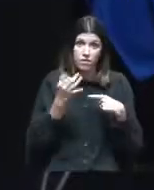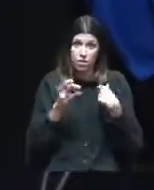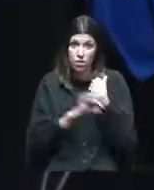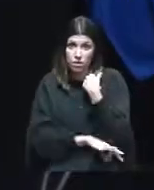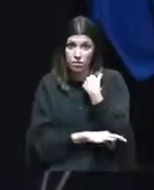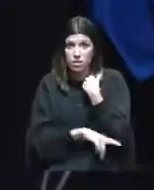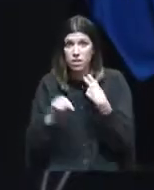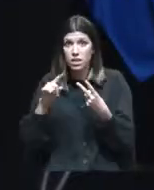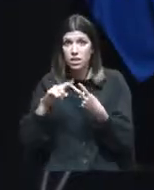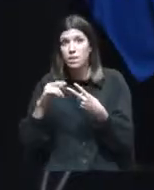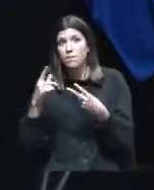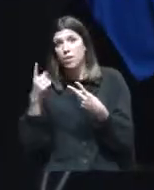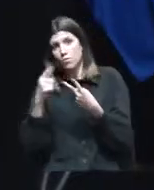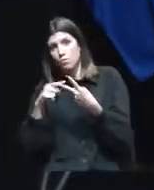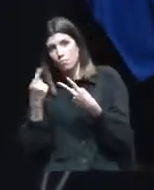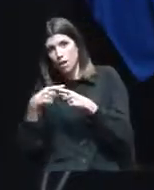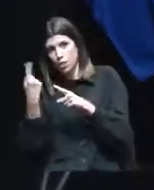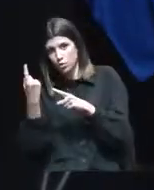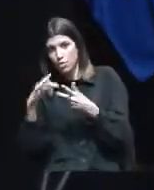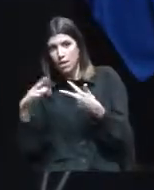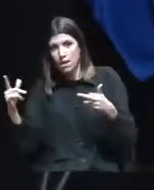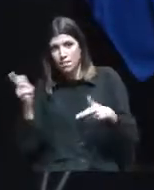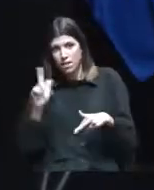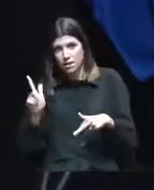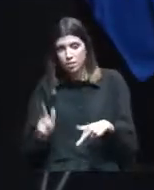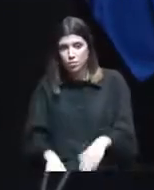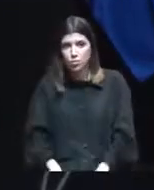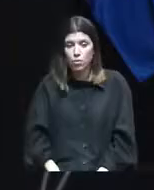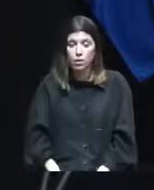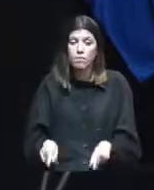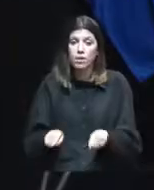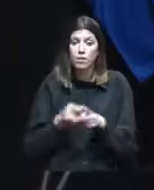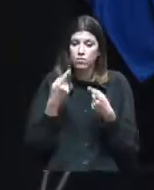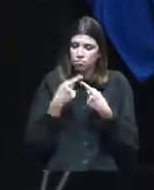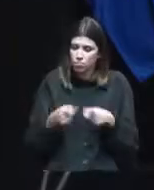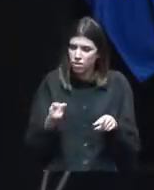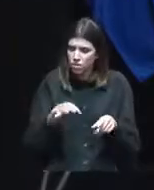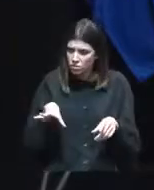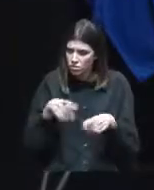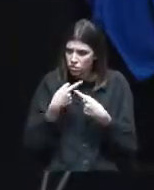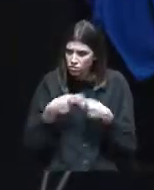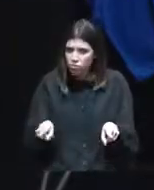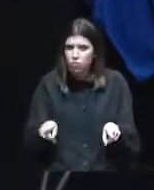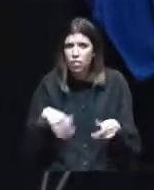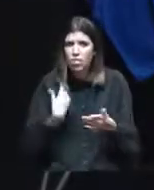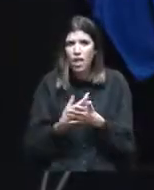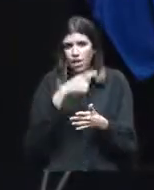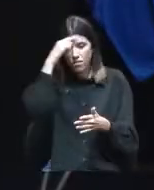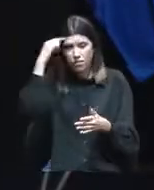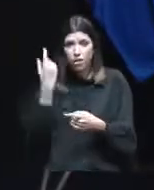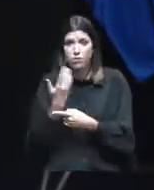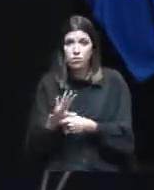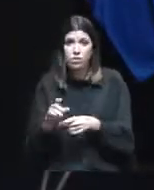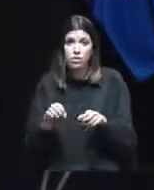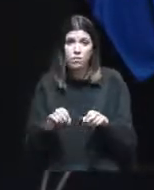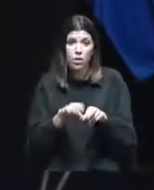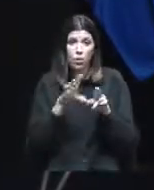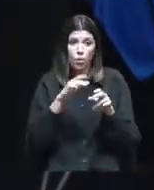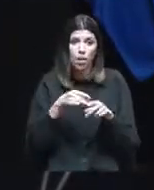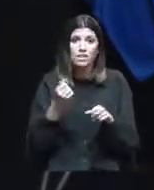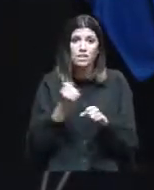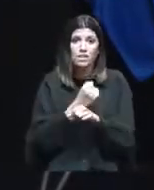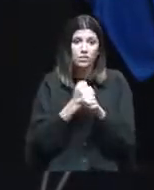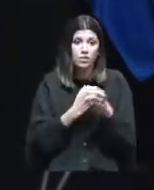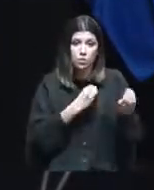e a da Câmara Municipal de Lisboa. Esta desagregação originou uma série de dificuldades, como a necessidade de externalizar